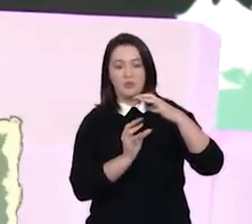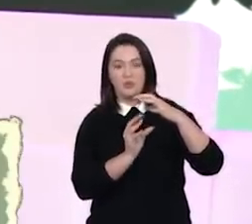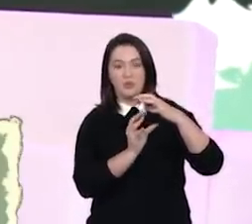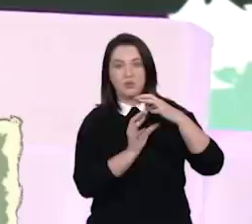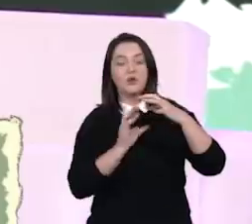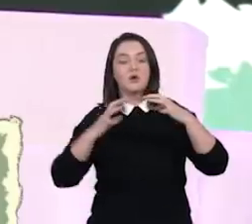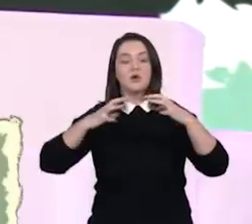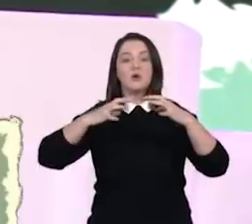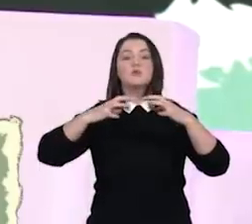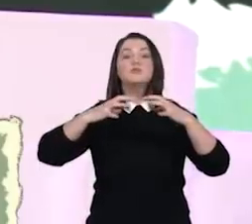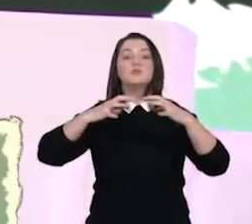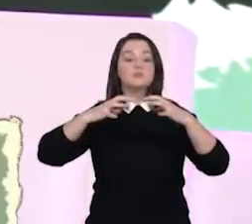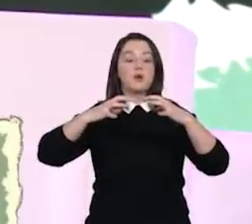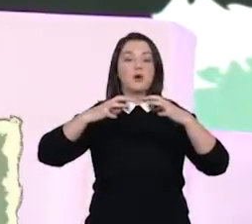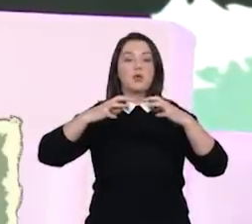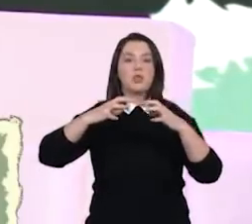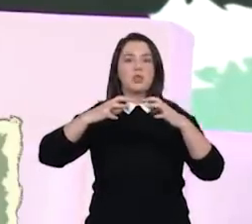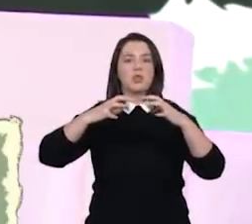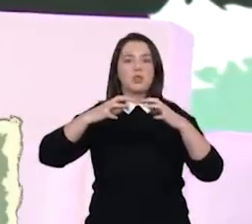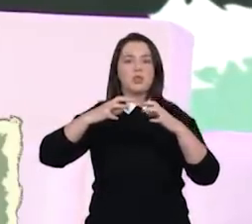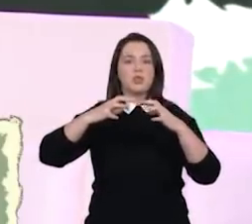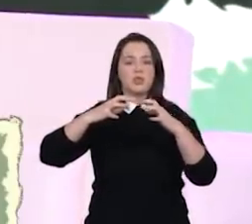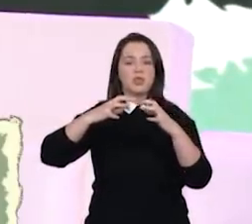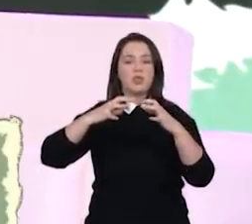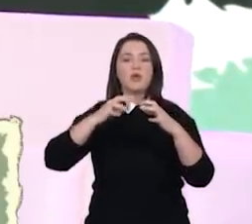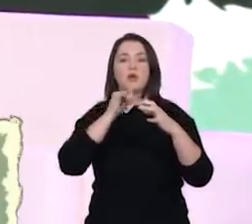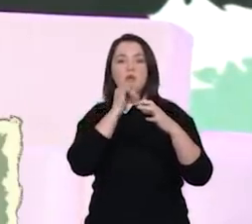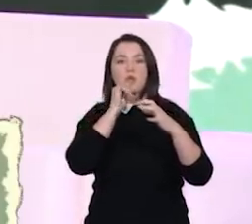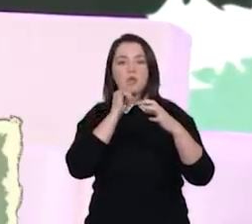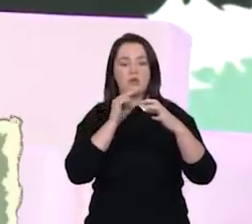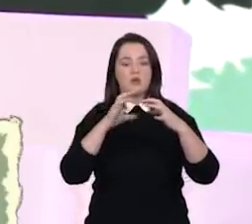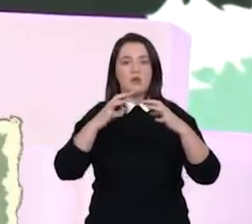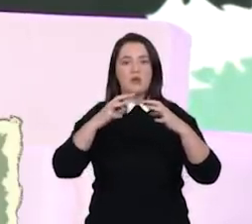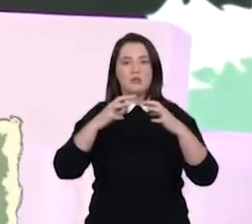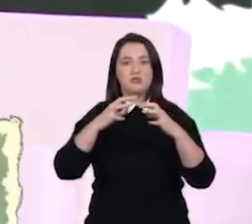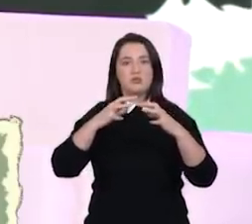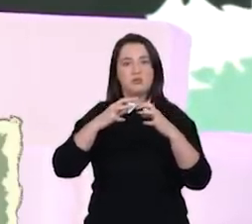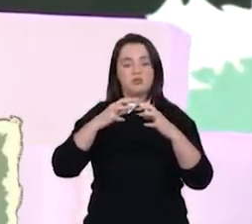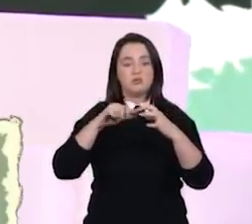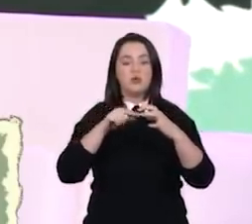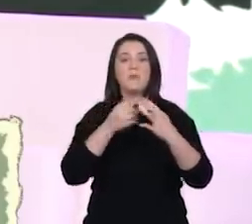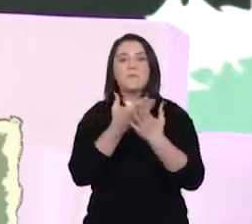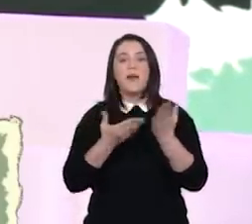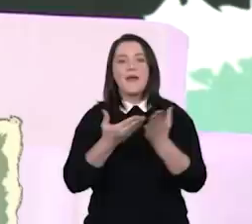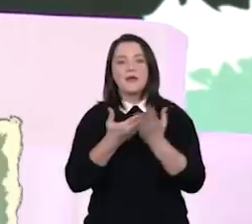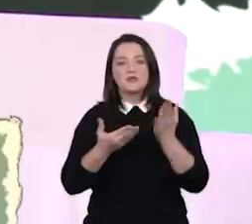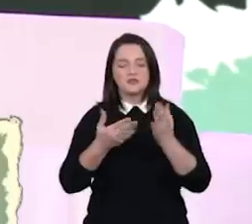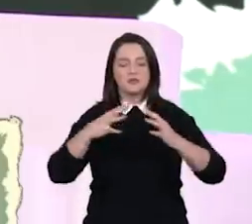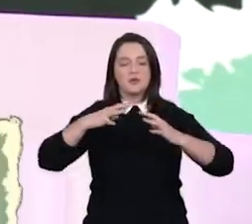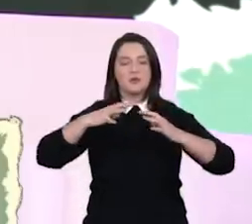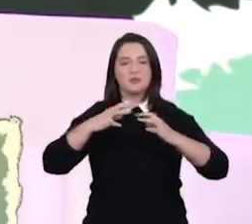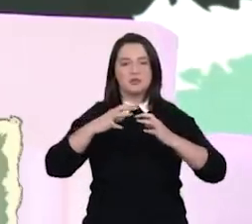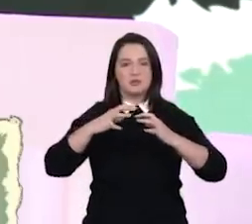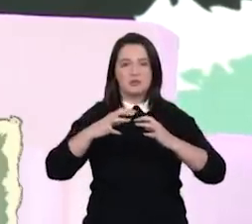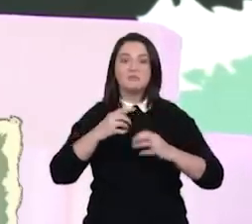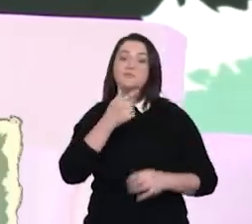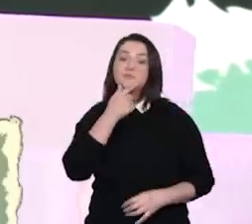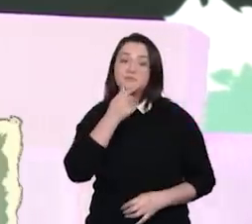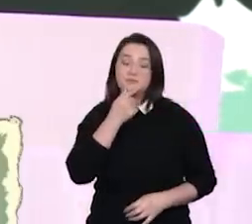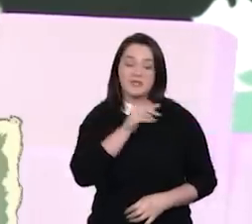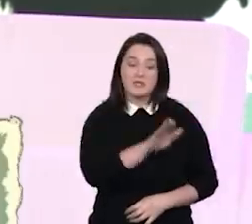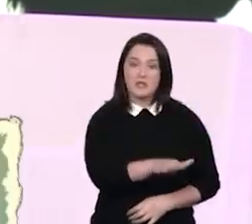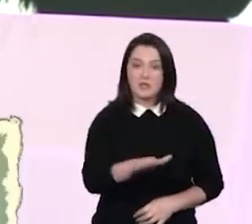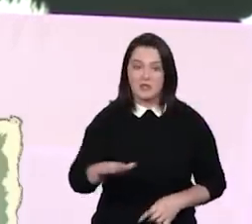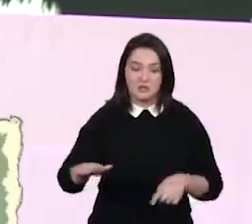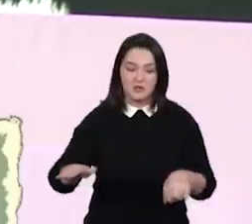pode começar a ter uma perda de neurônios muito intensa. Estudos indicam que meninos que